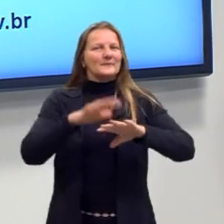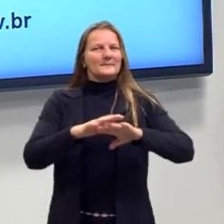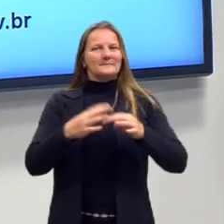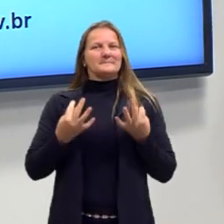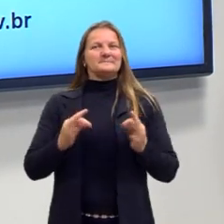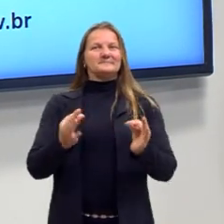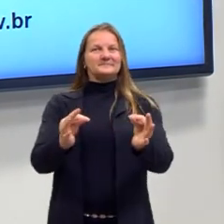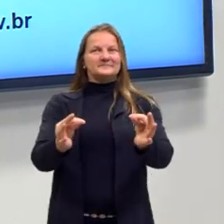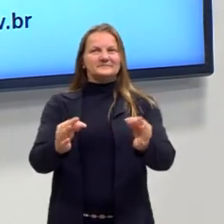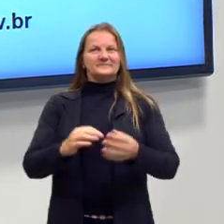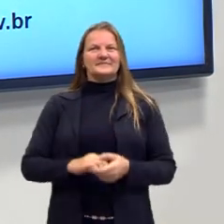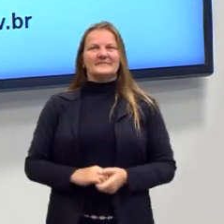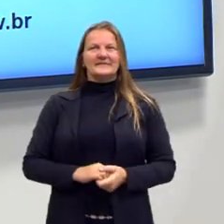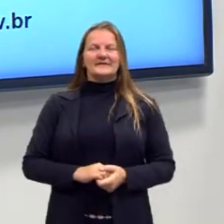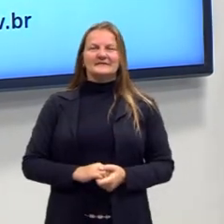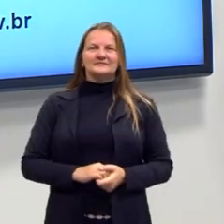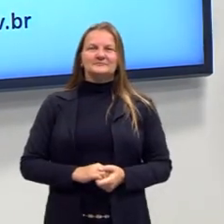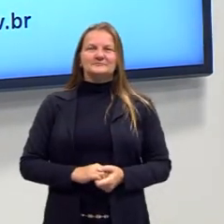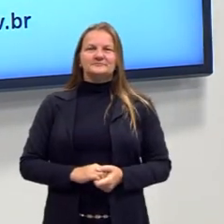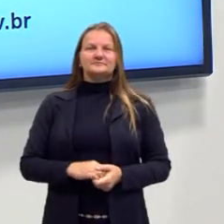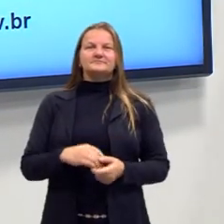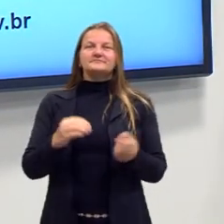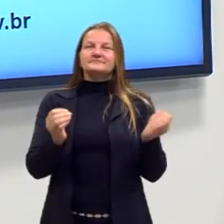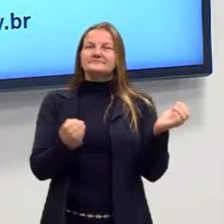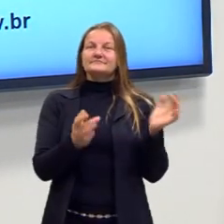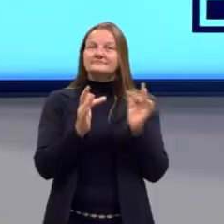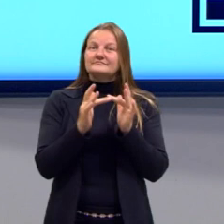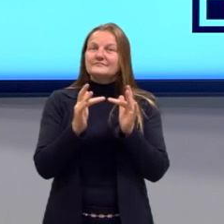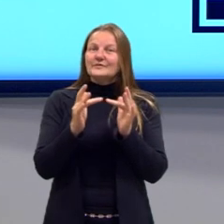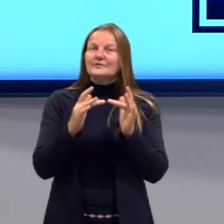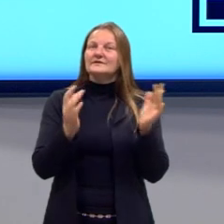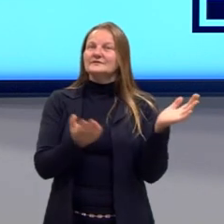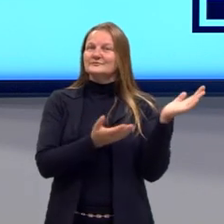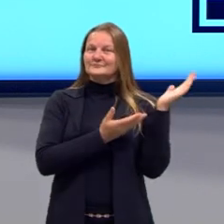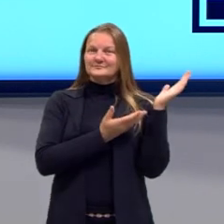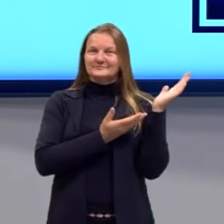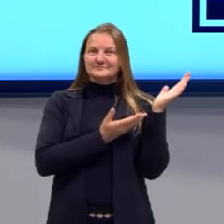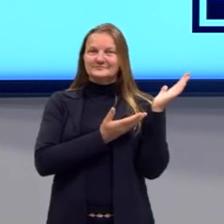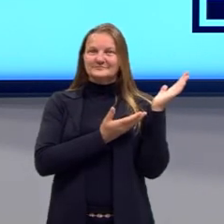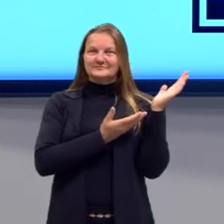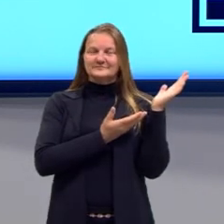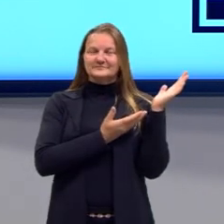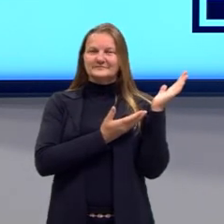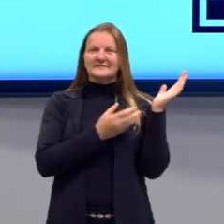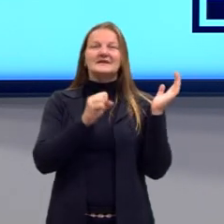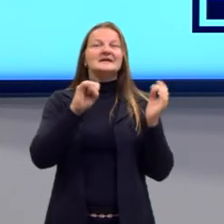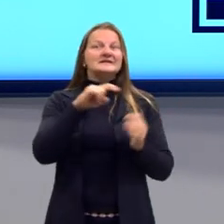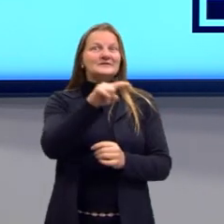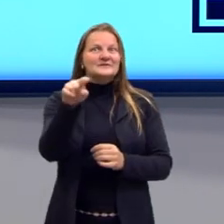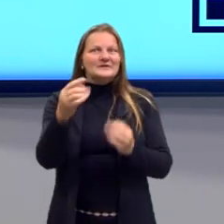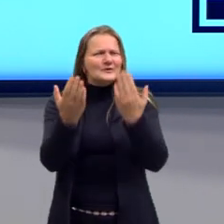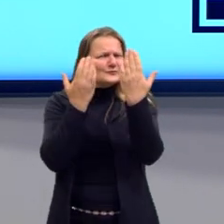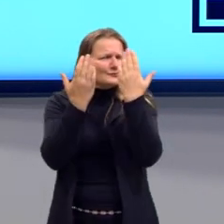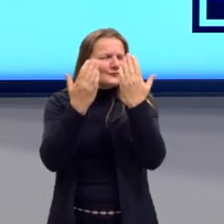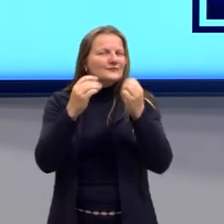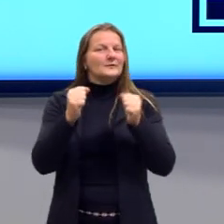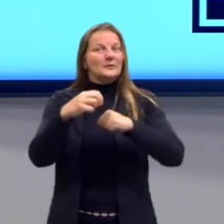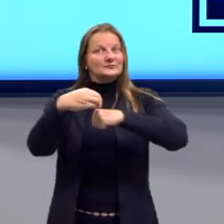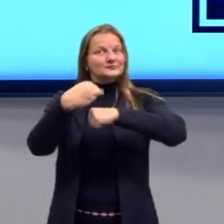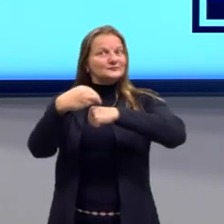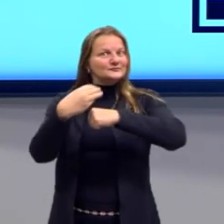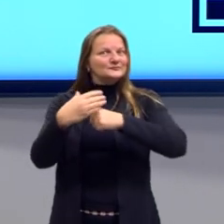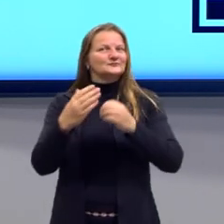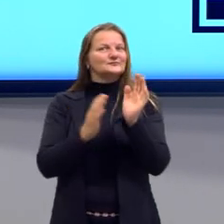suas Tecnologias a que eu deixo para vocês os contatos se vocês quiserem tirar dúvidas deixar alguma